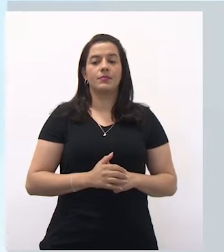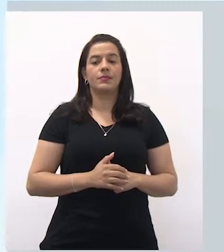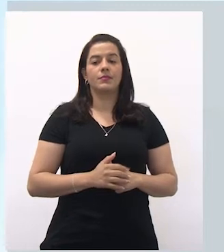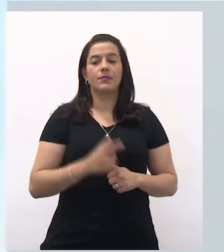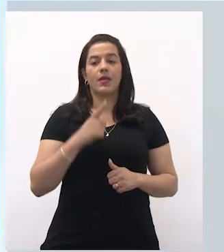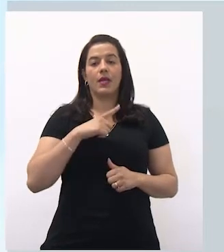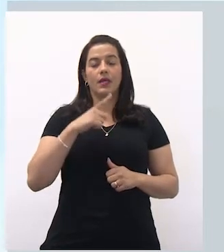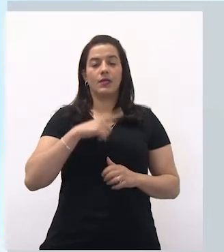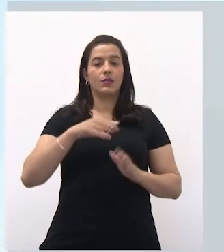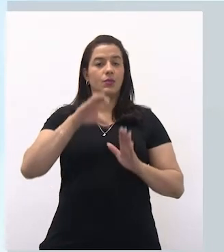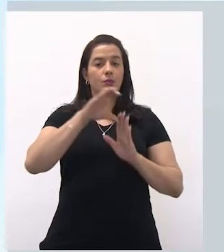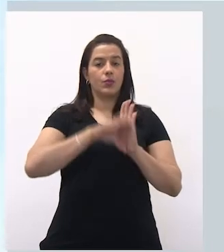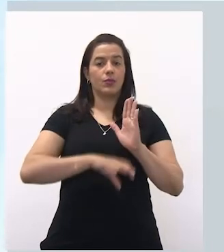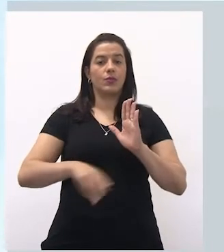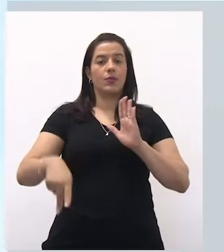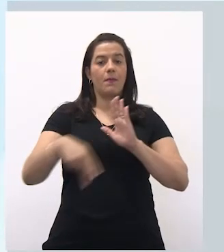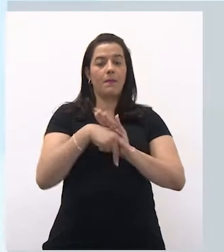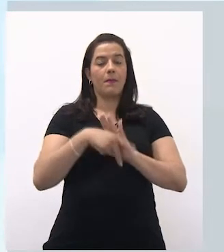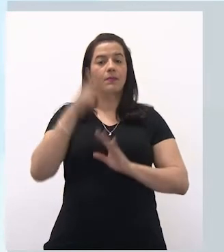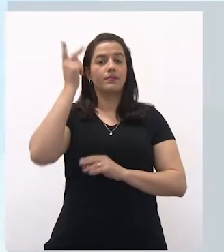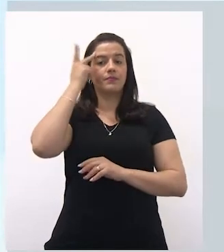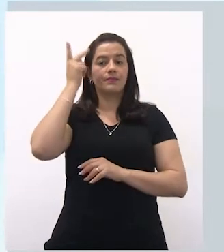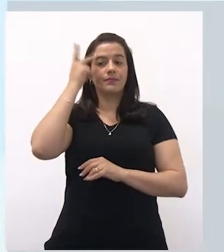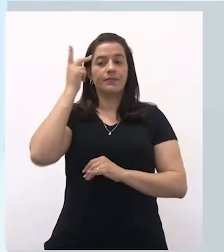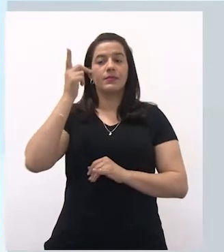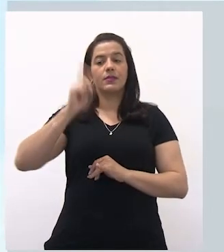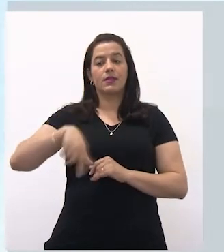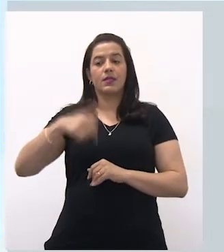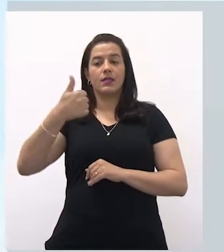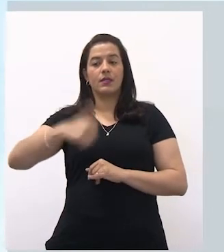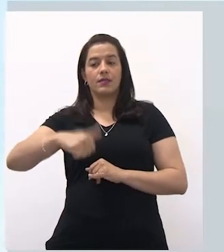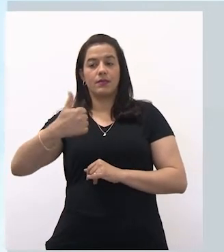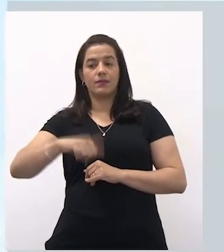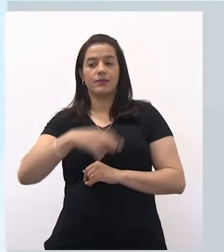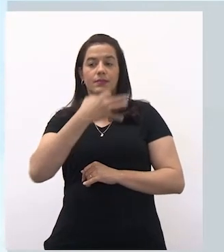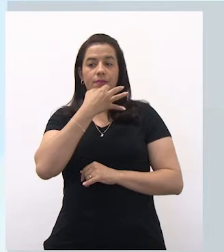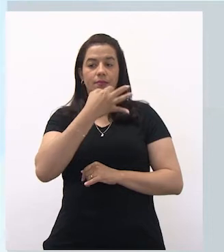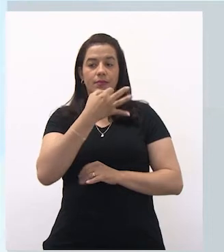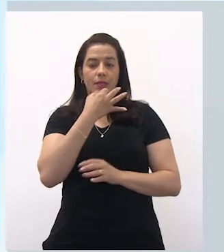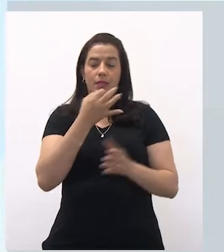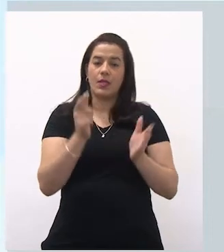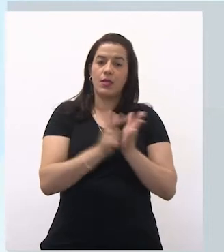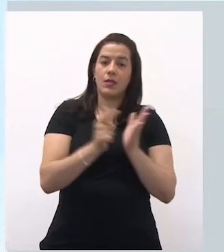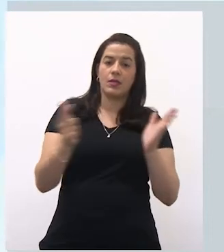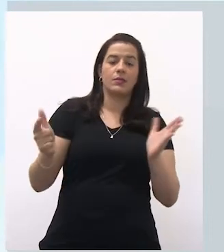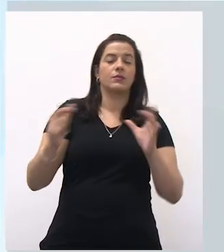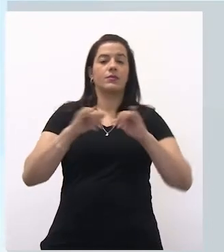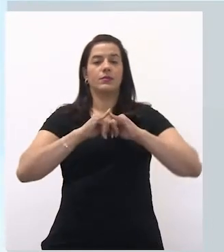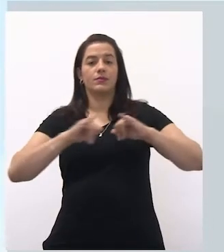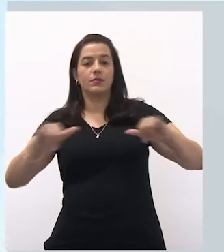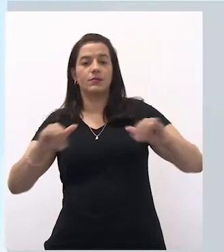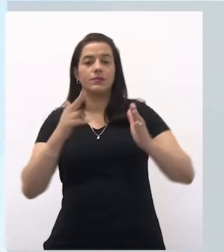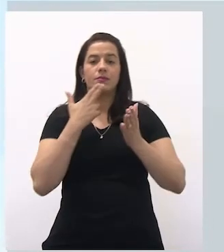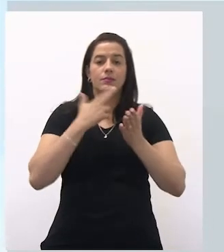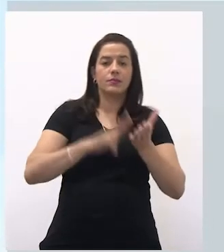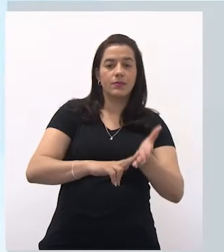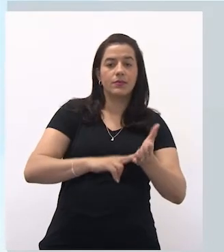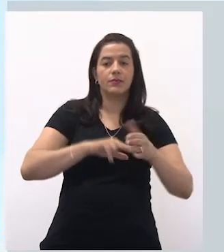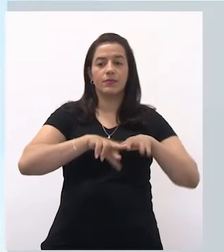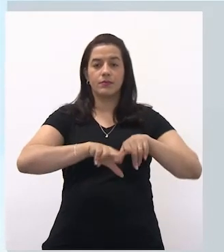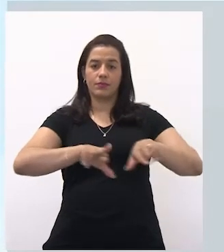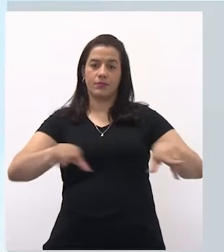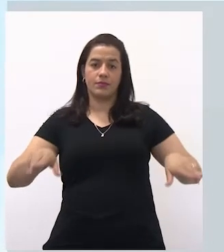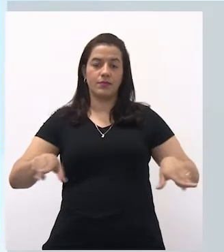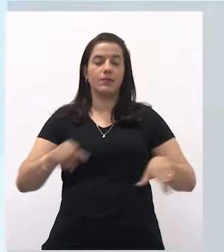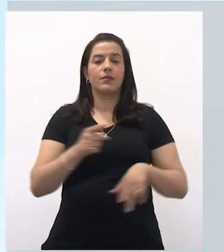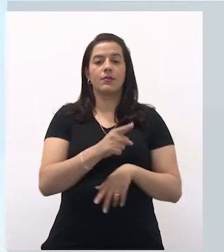currículo paulista, a gente tem analisar textos de opinião, artigos de opinião, editoriais, cartas. Então, a gente percebe